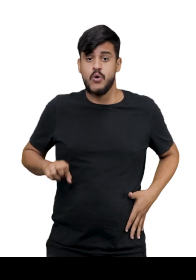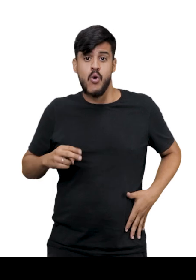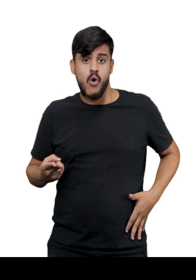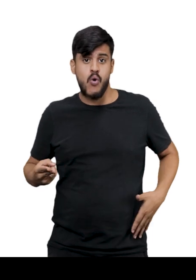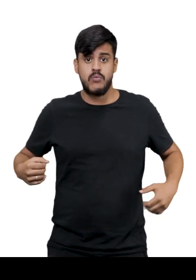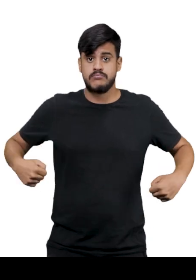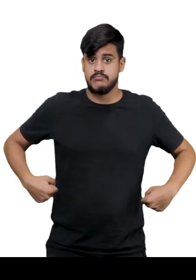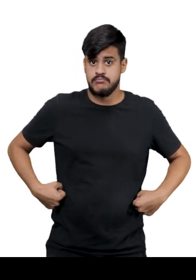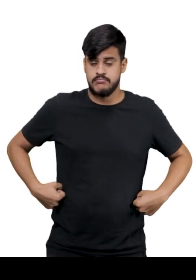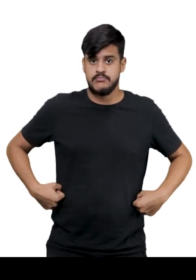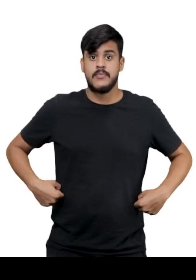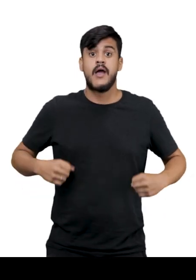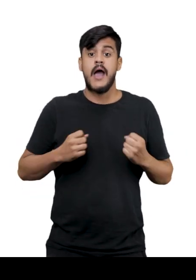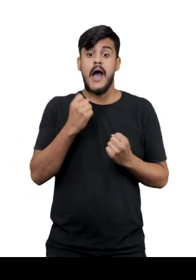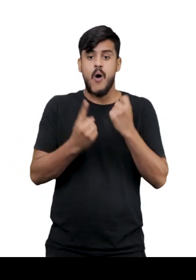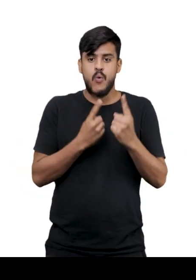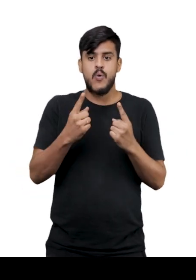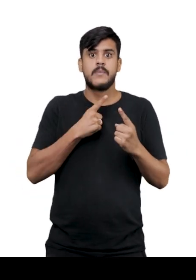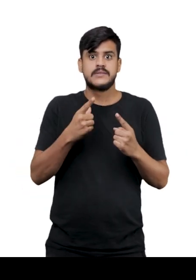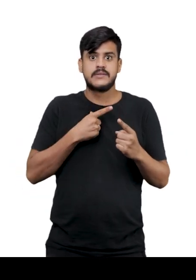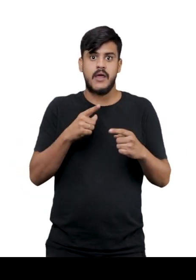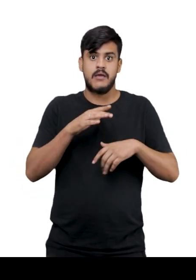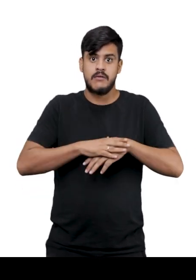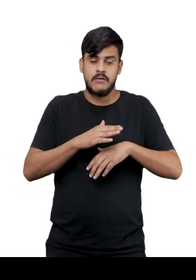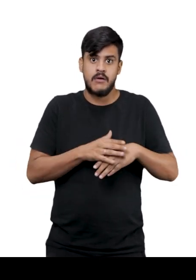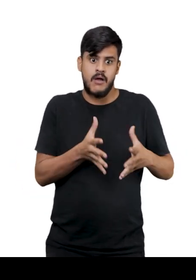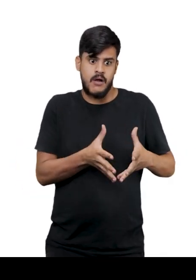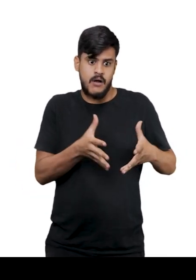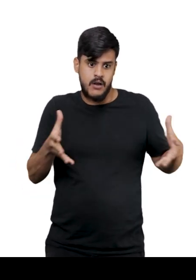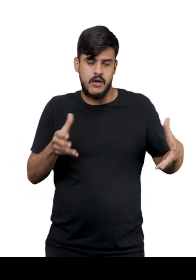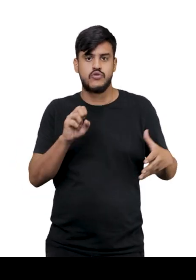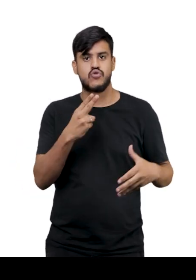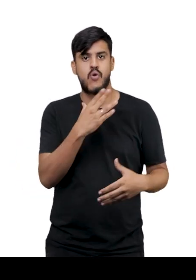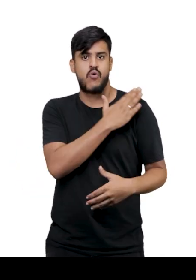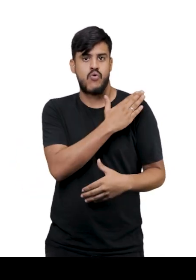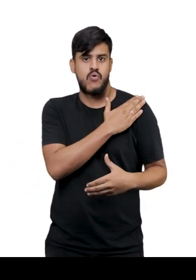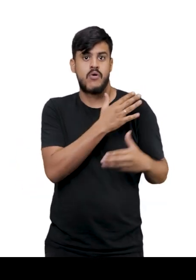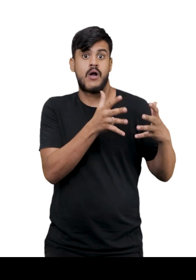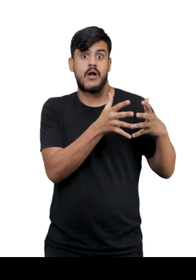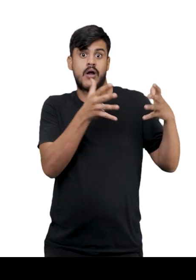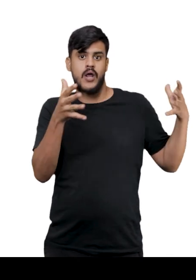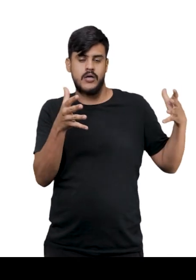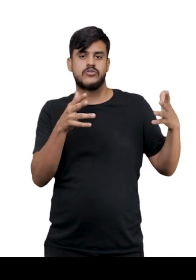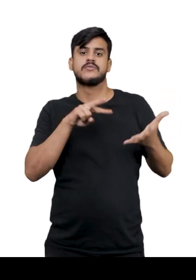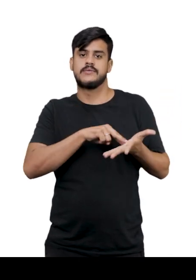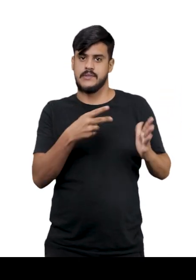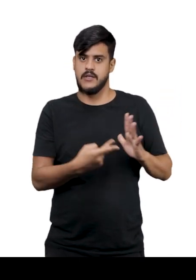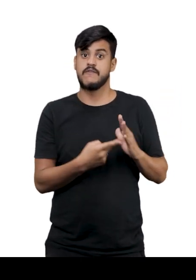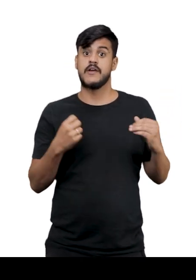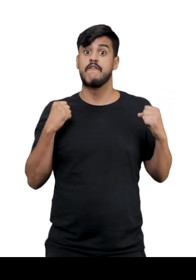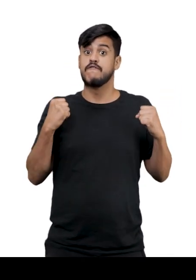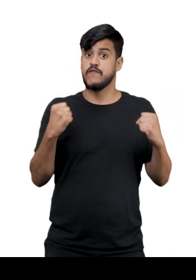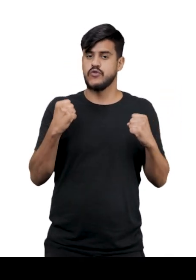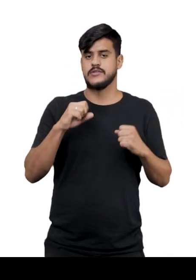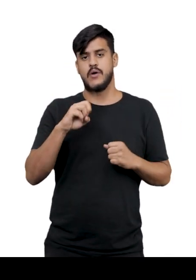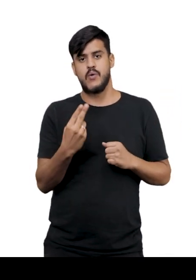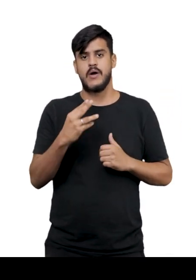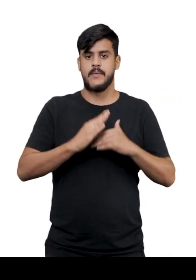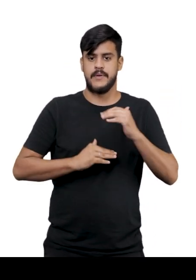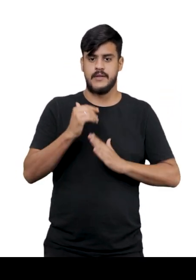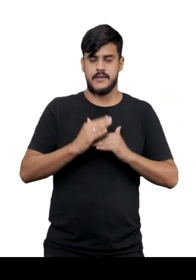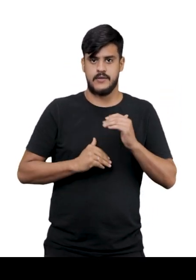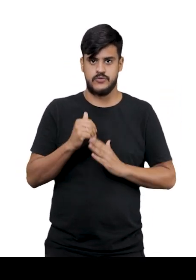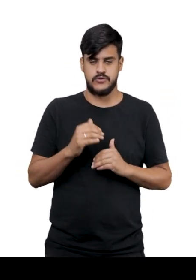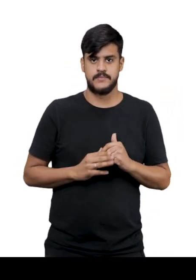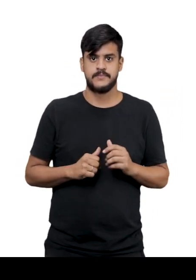coxas ou aos quadris, enquanto outras enfatizam membros específicos, como mãos ou ombros avantajados em sinal de